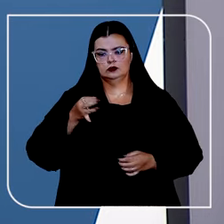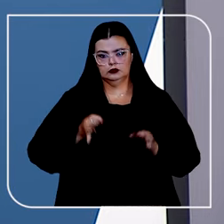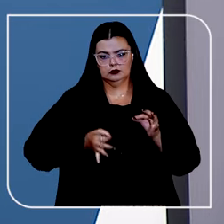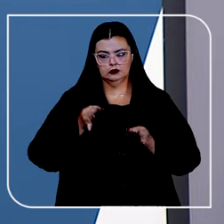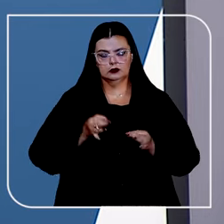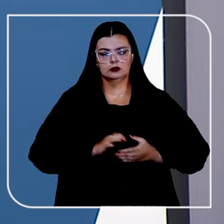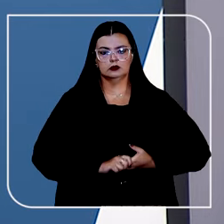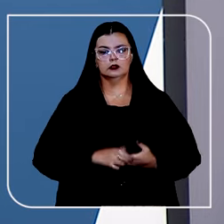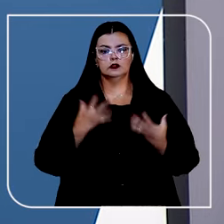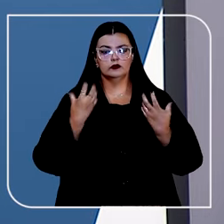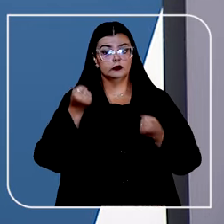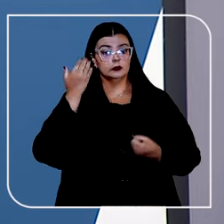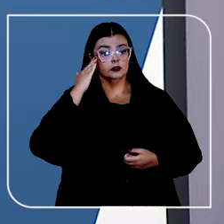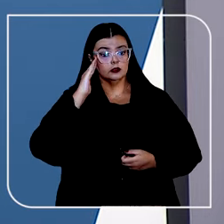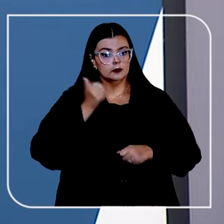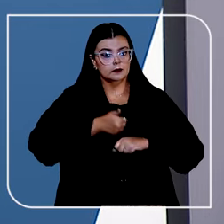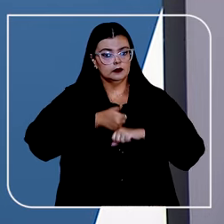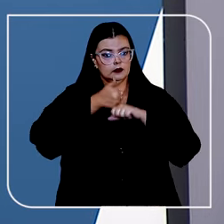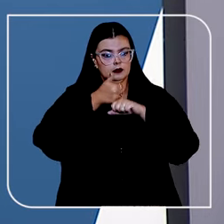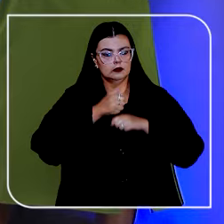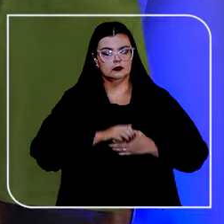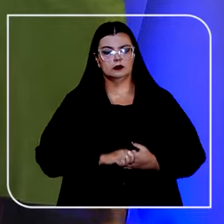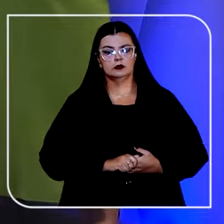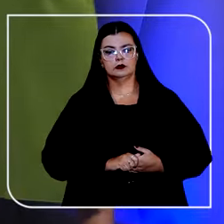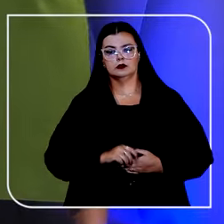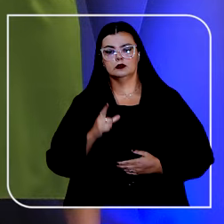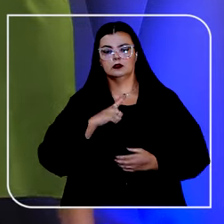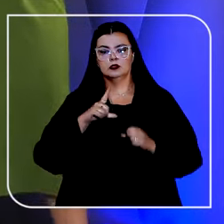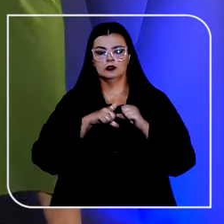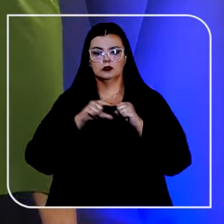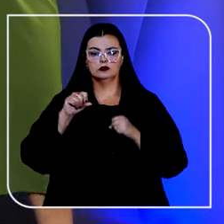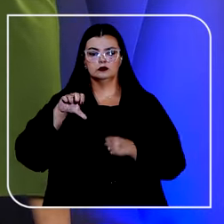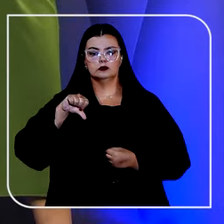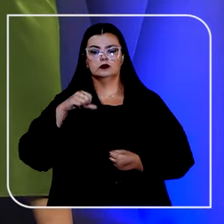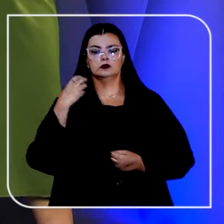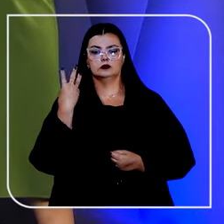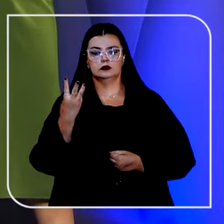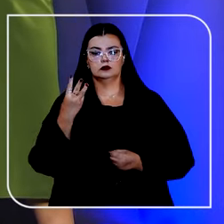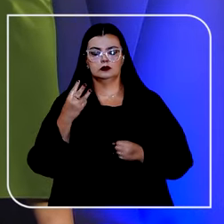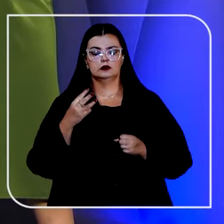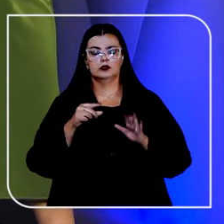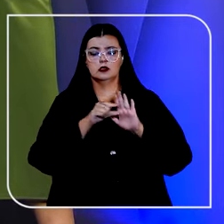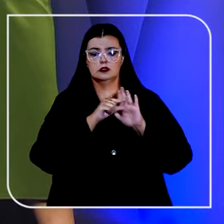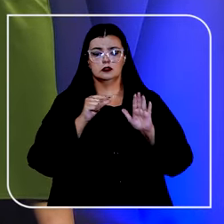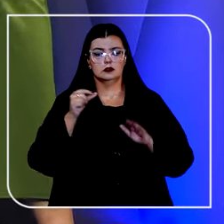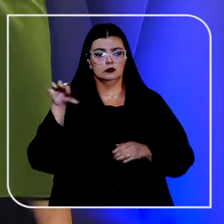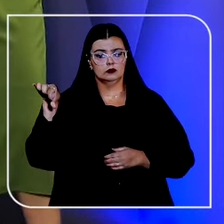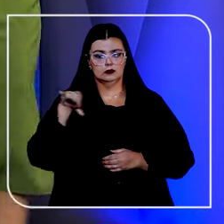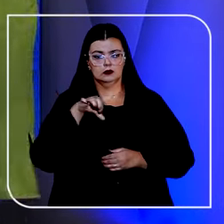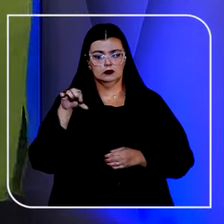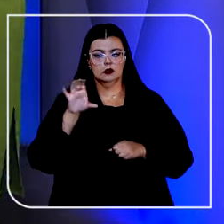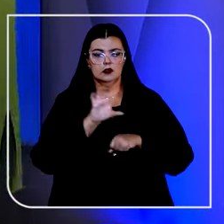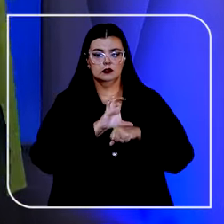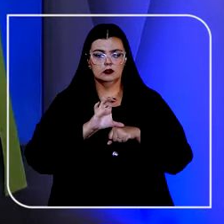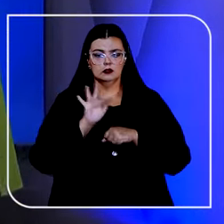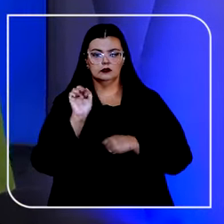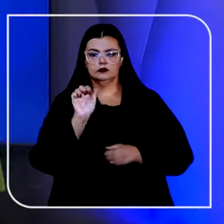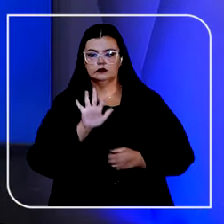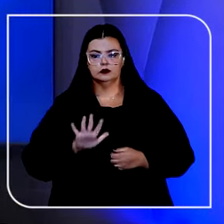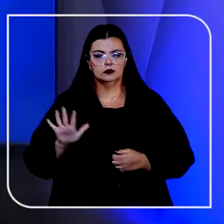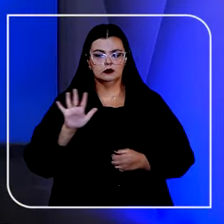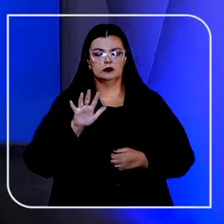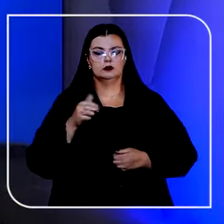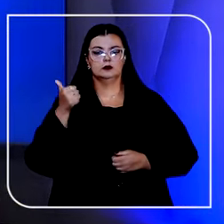judiciais vamos entender melhor no seu artigo 93 inciso 9 a constituição federal